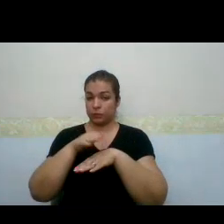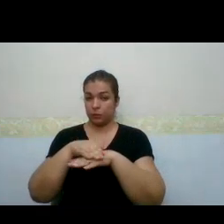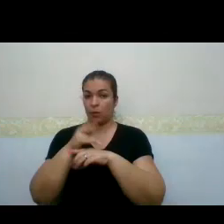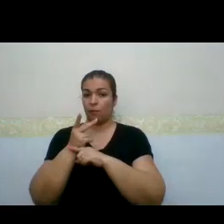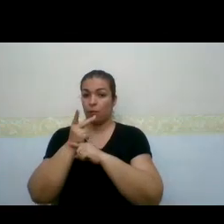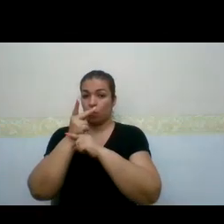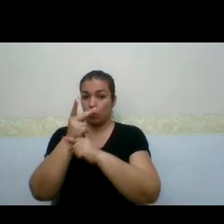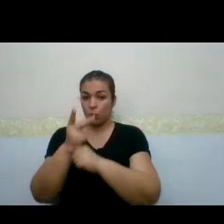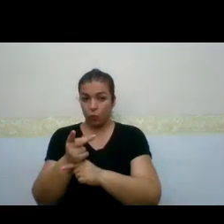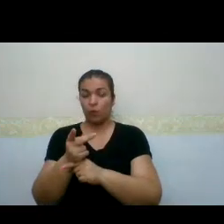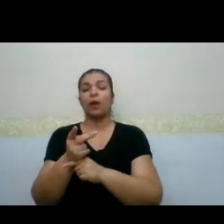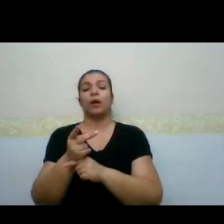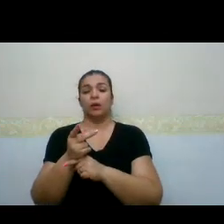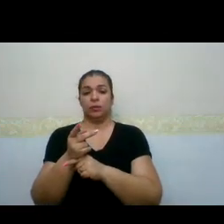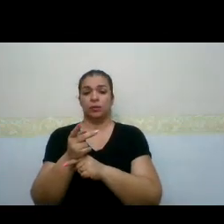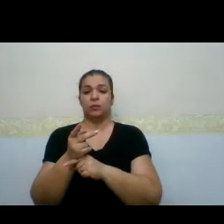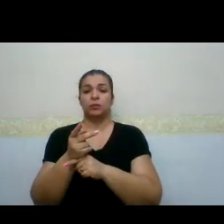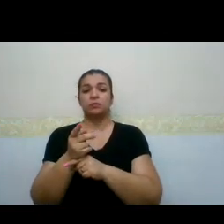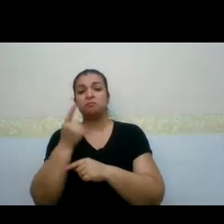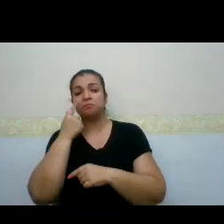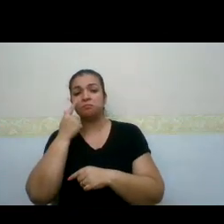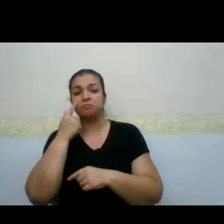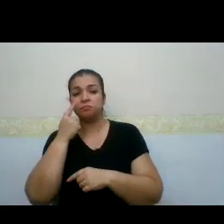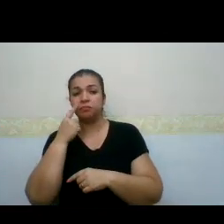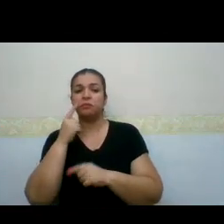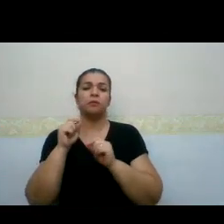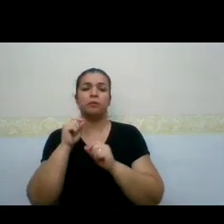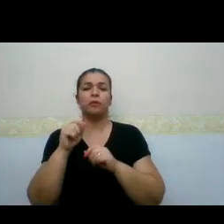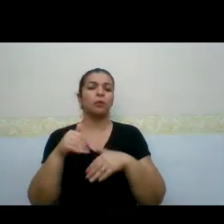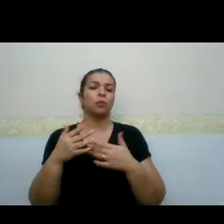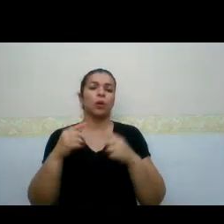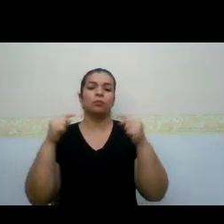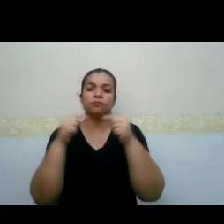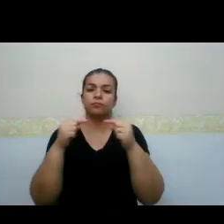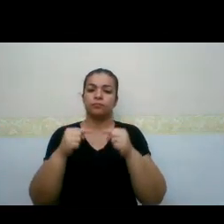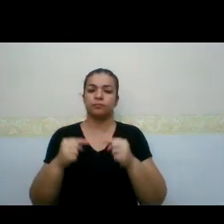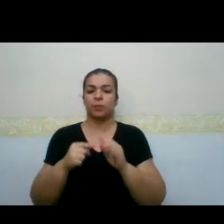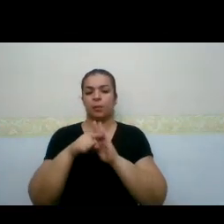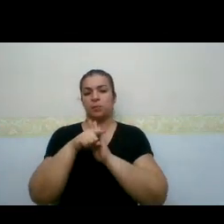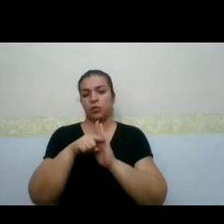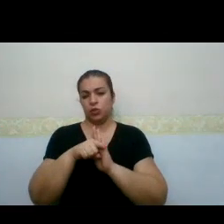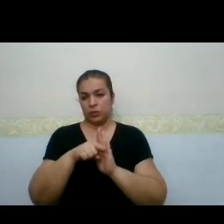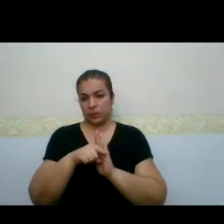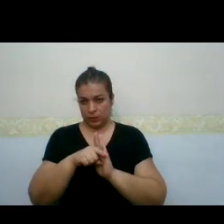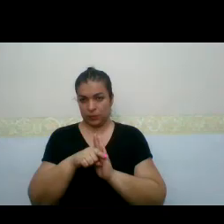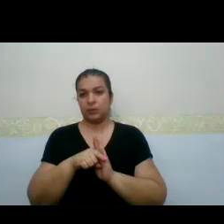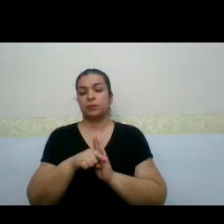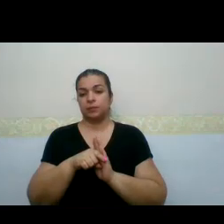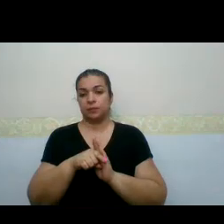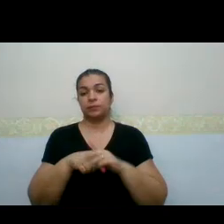em que você está respondentes para essa pesquisa. A partir